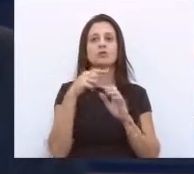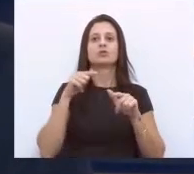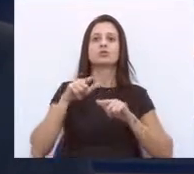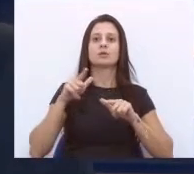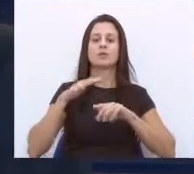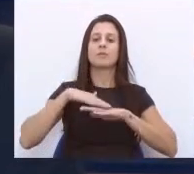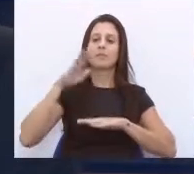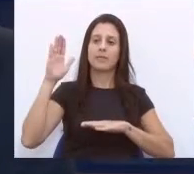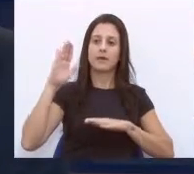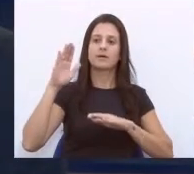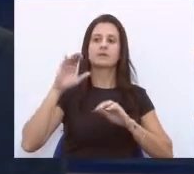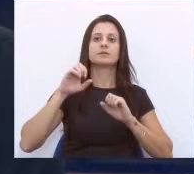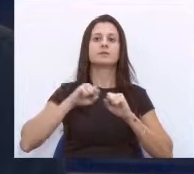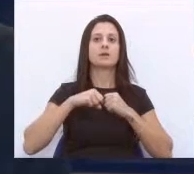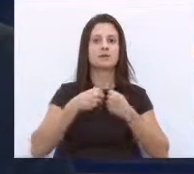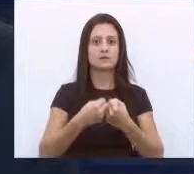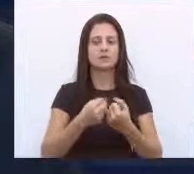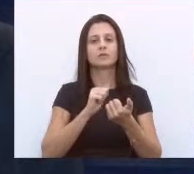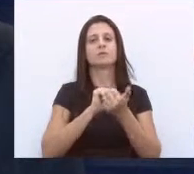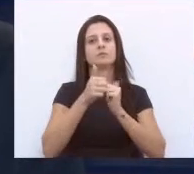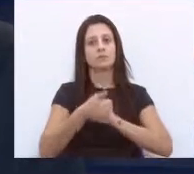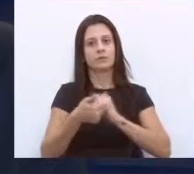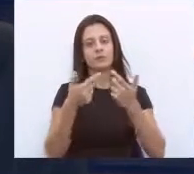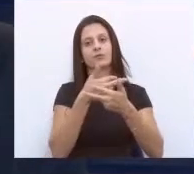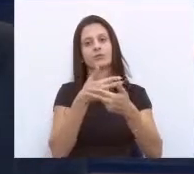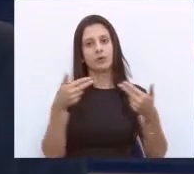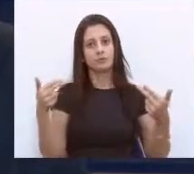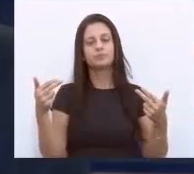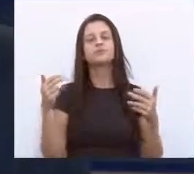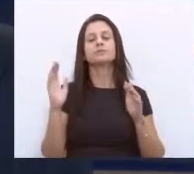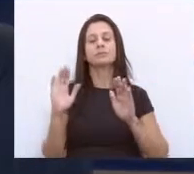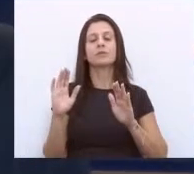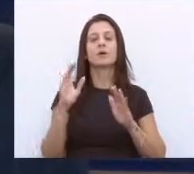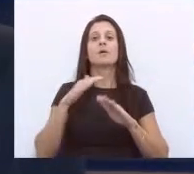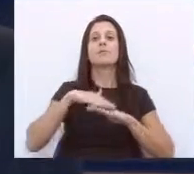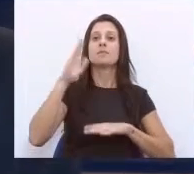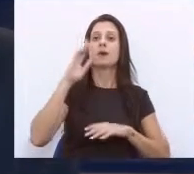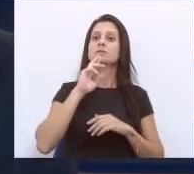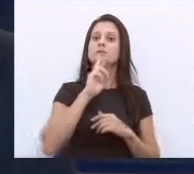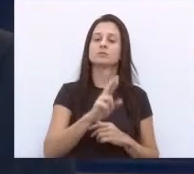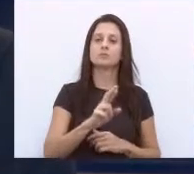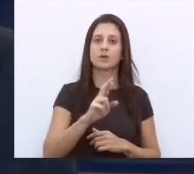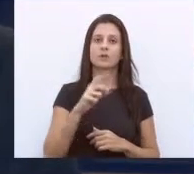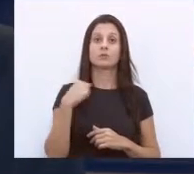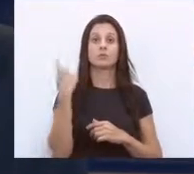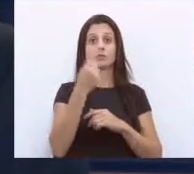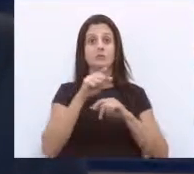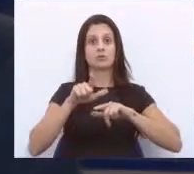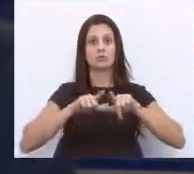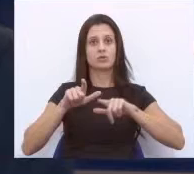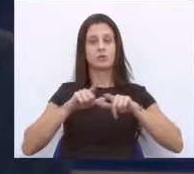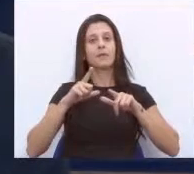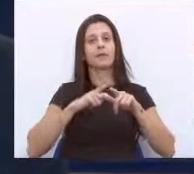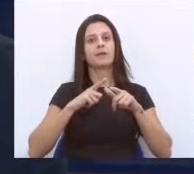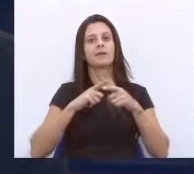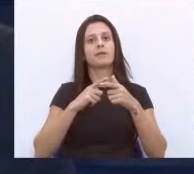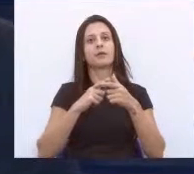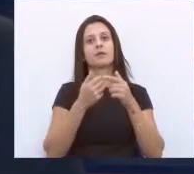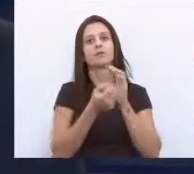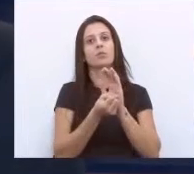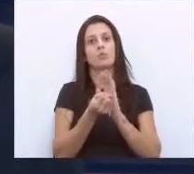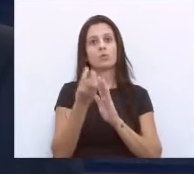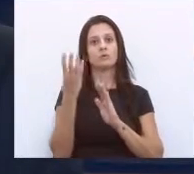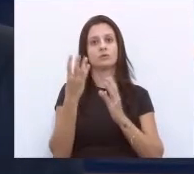trabalhar bastante com a iniciativa esportiva e aonde dar um maior resultado a gente trabalha com quantidade e infelizmente a gente vai ter